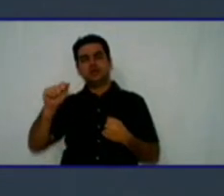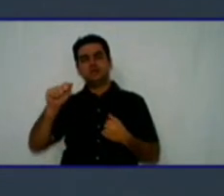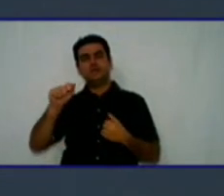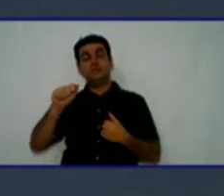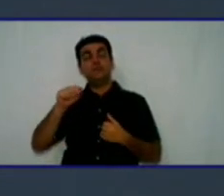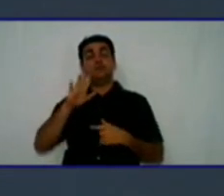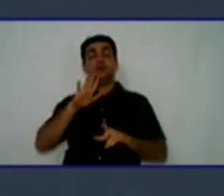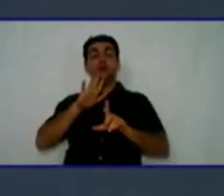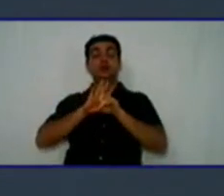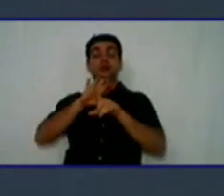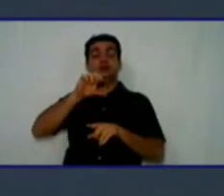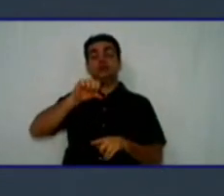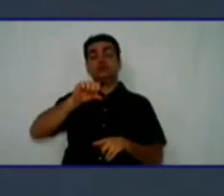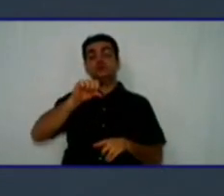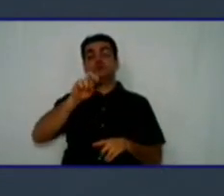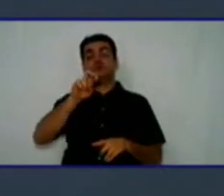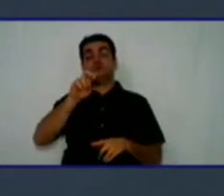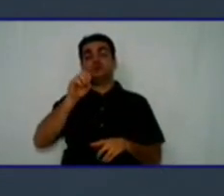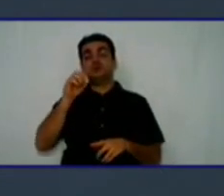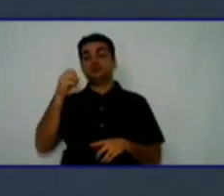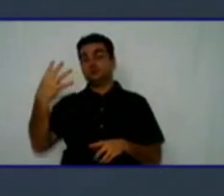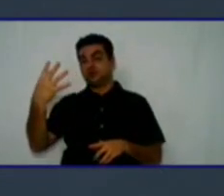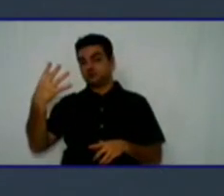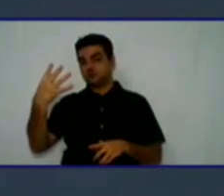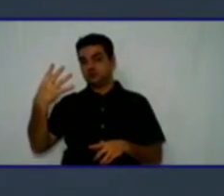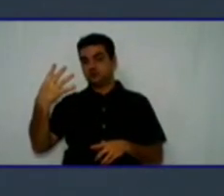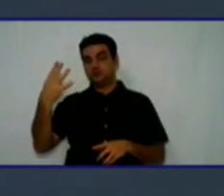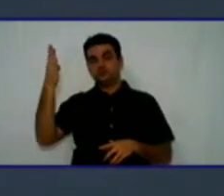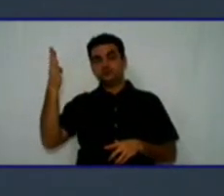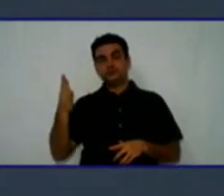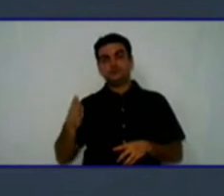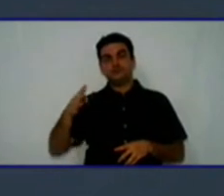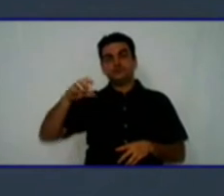Lei 9.504 de